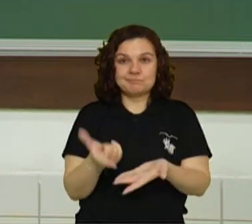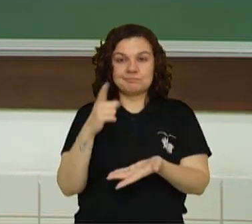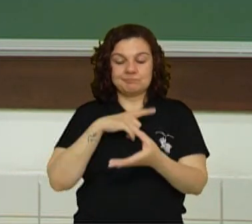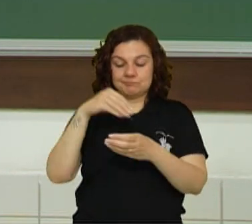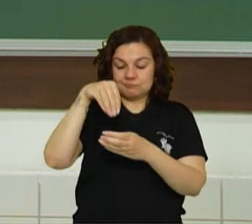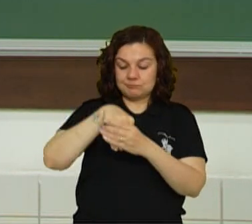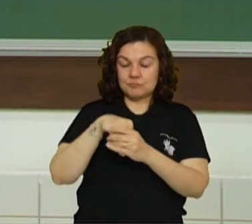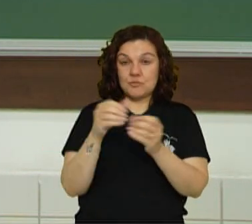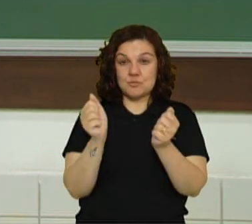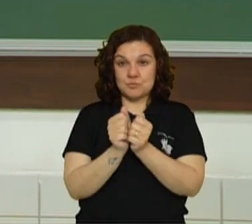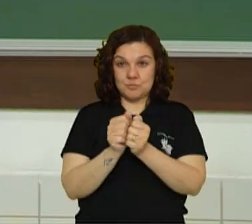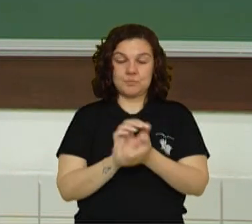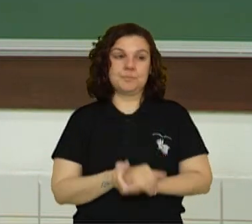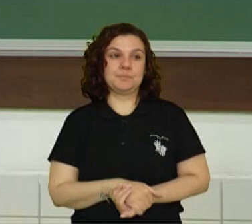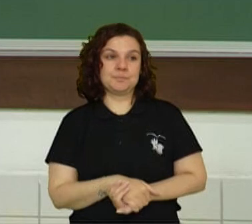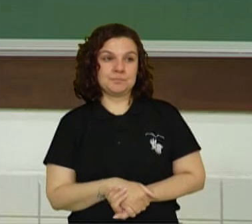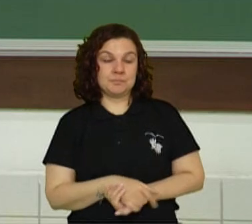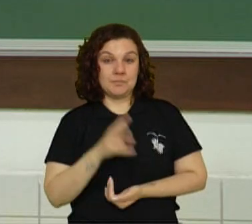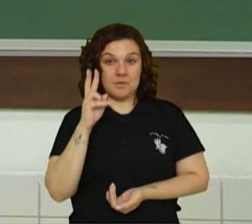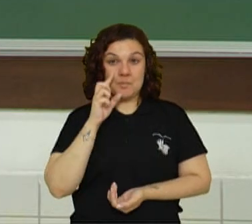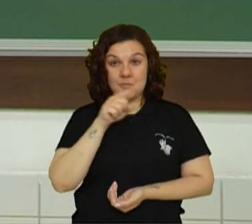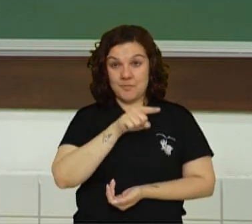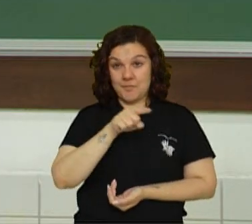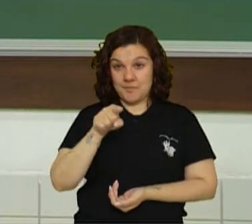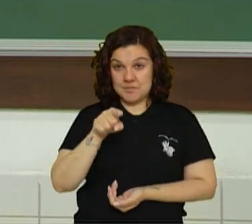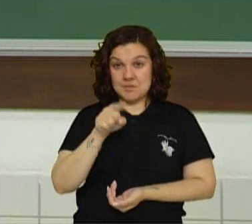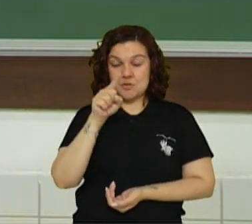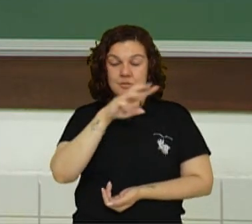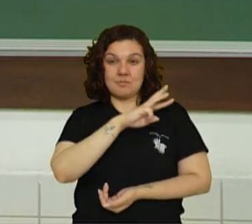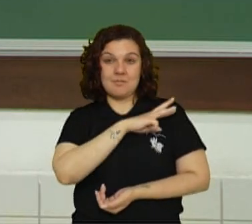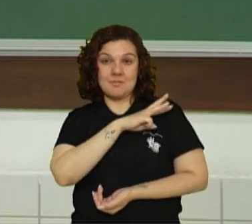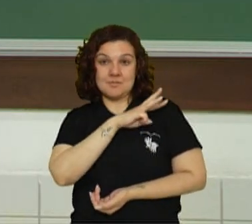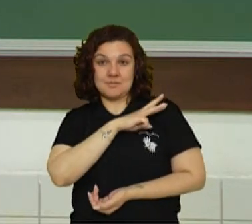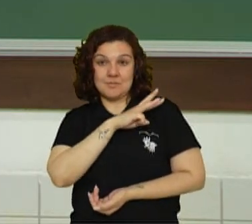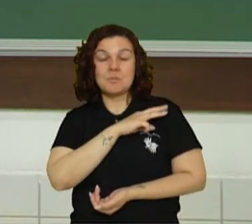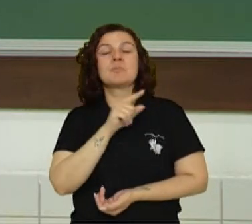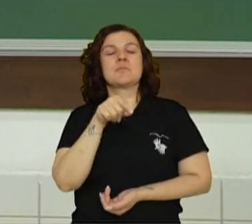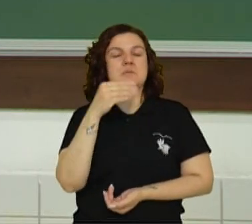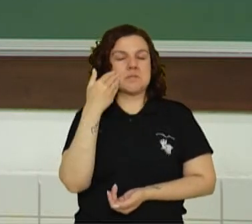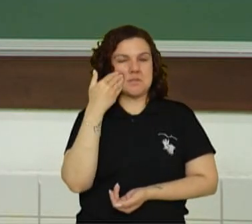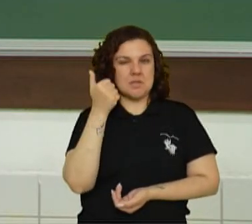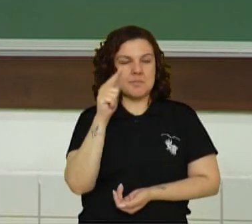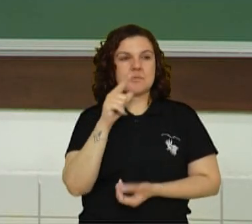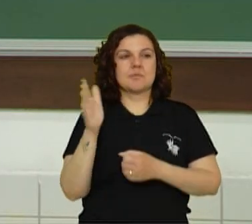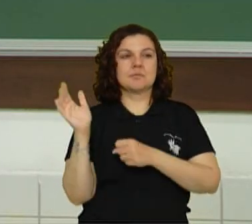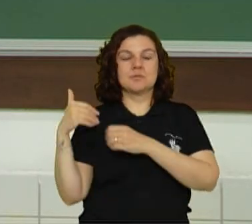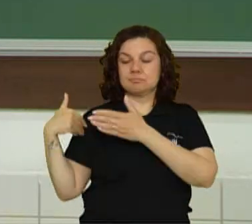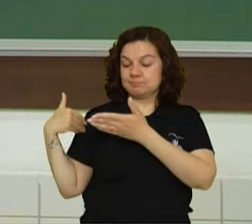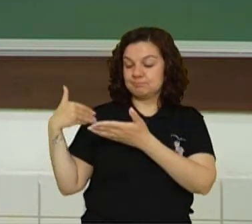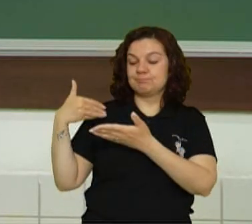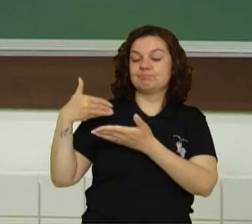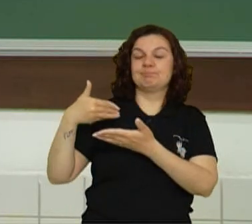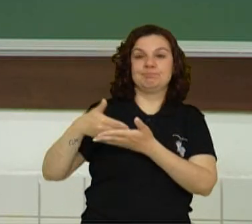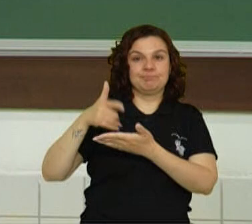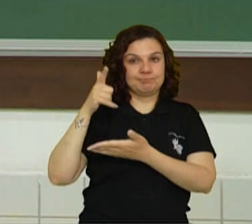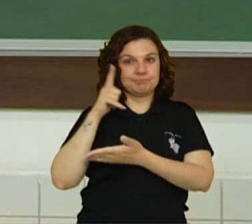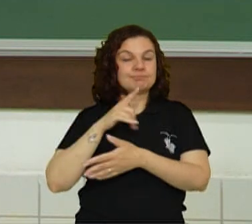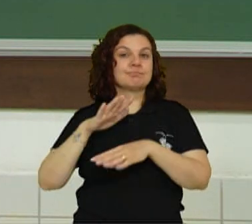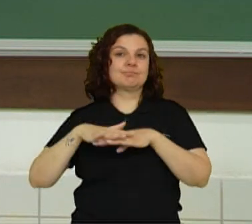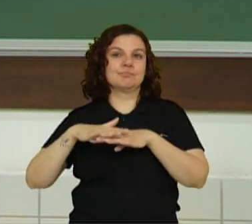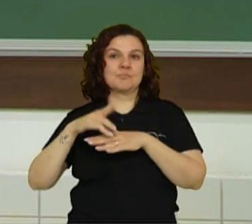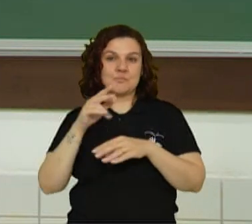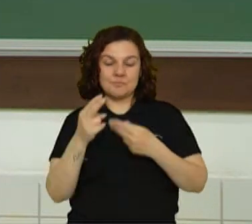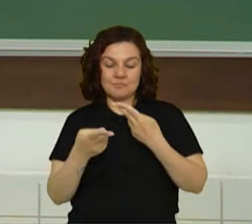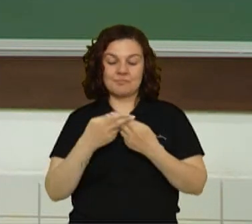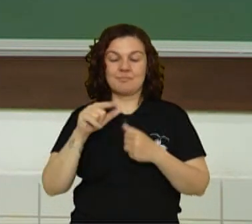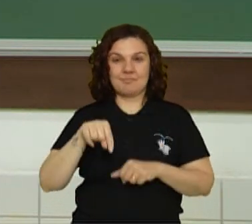juntas no mesmo exercício. Lembrando que você está na terceira série do ensino médio e você já tem bastante bagagem matemática para